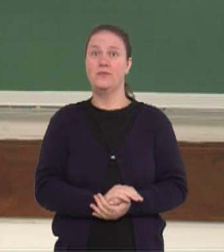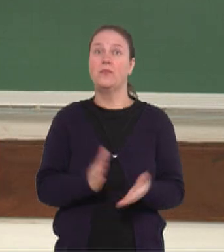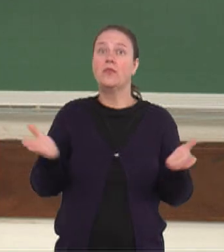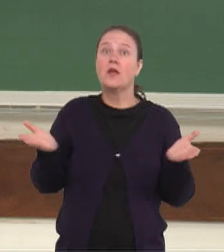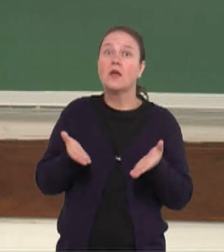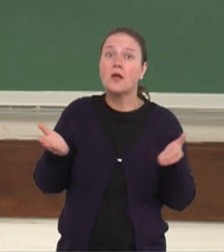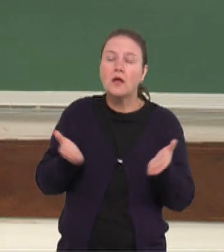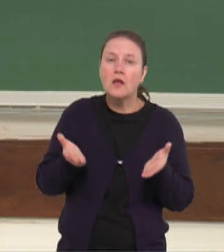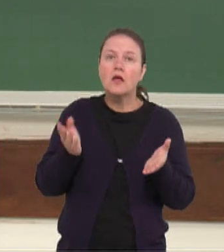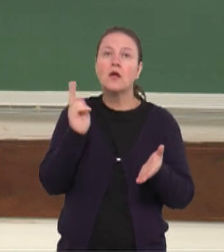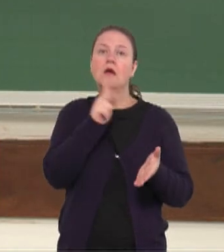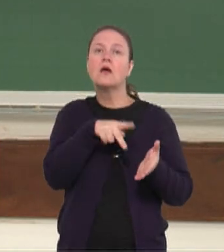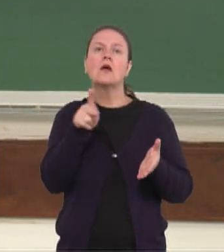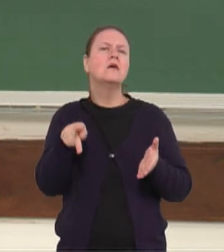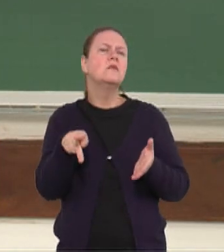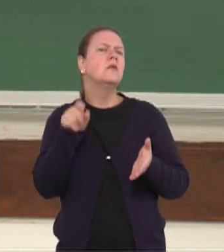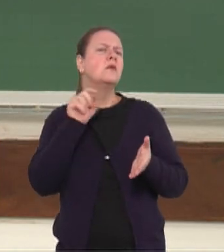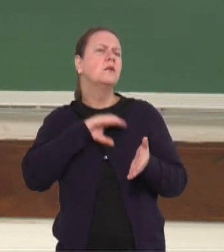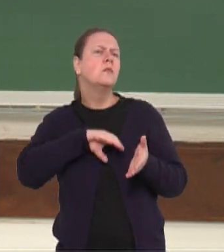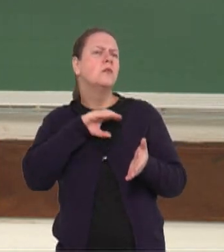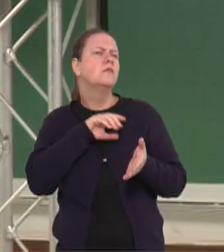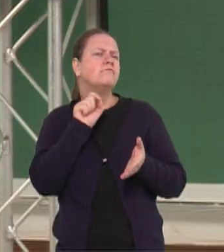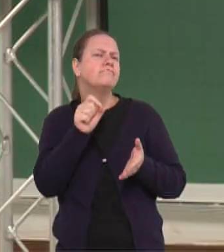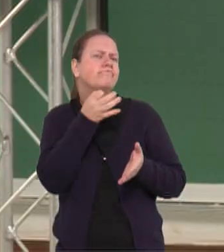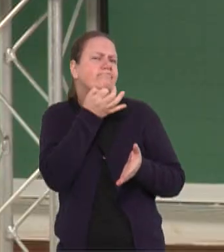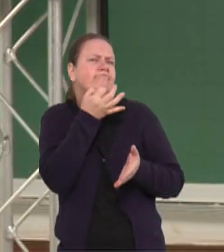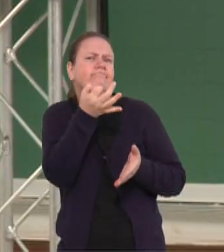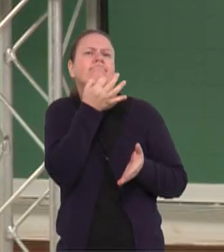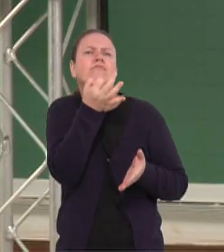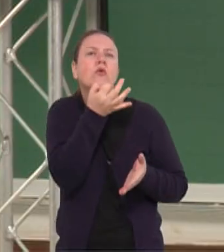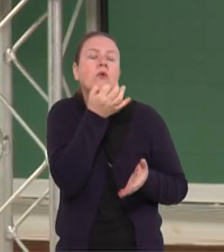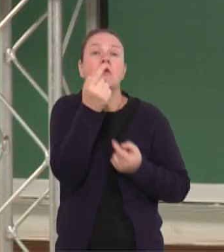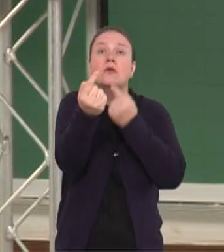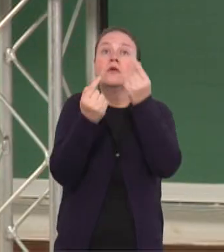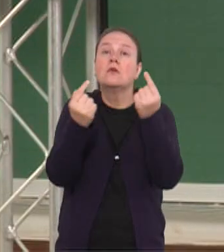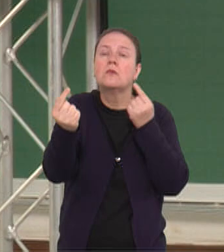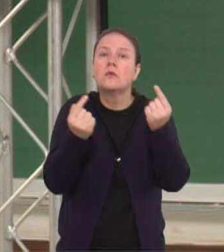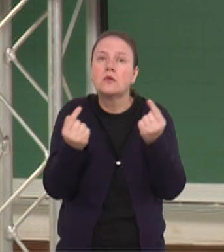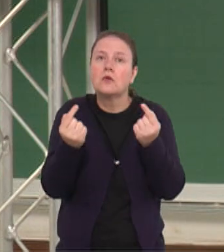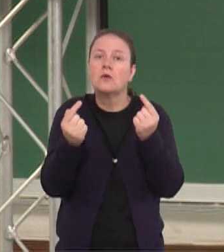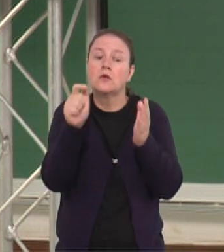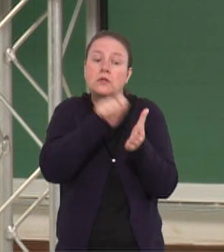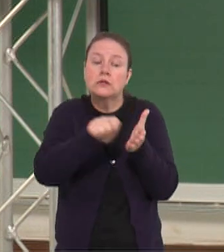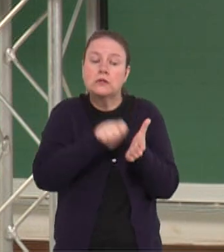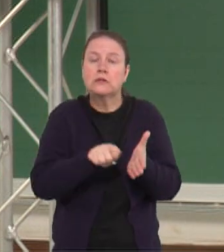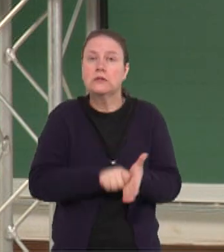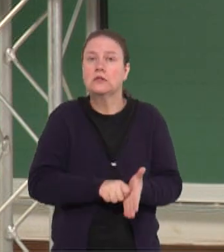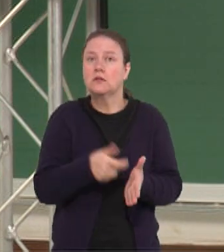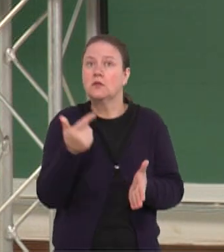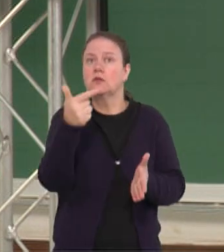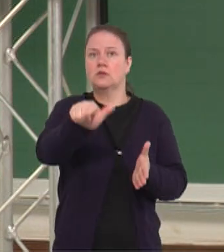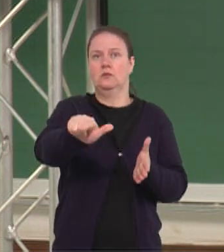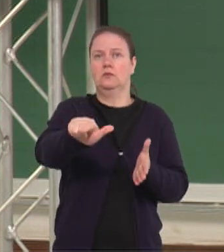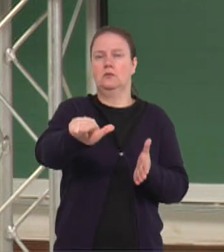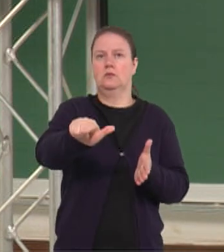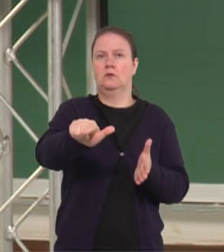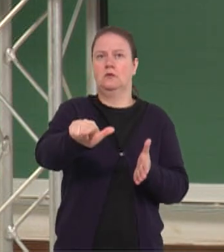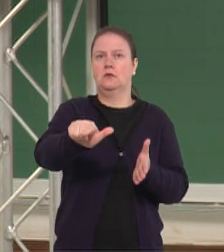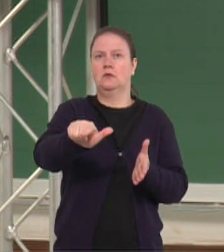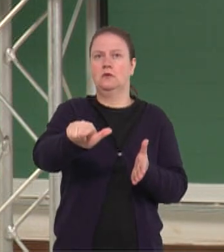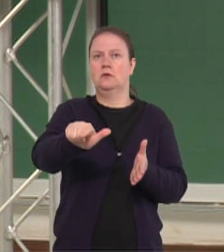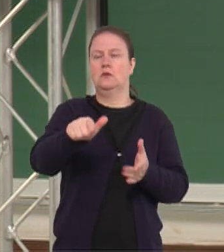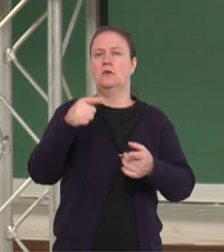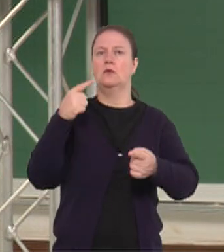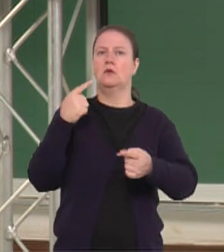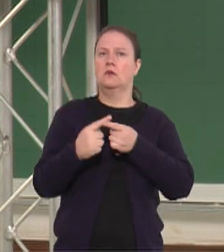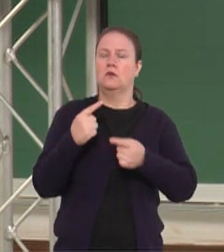Agora a professora Gláucia faz uma sugestão para você de reestruturação. Ah, professora, tudo bem, você